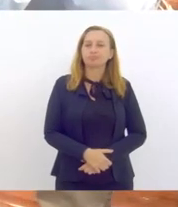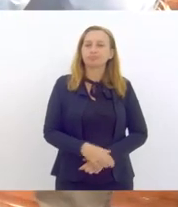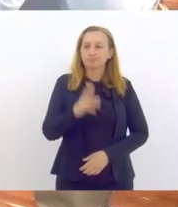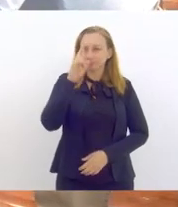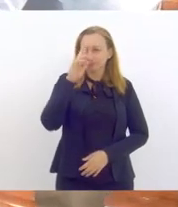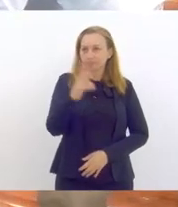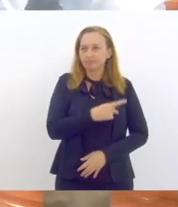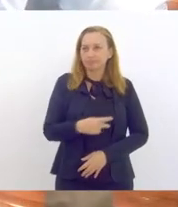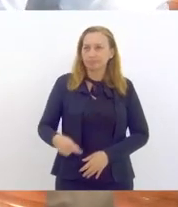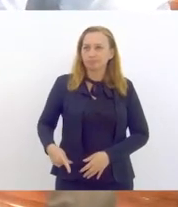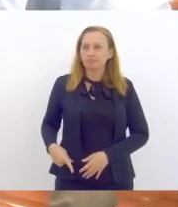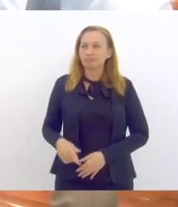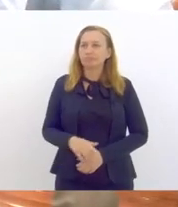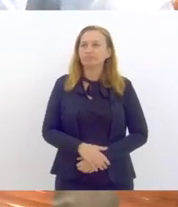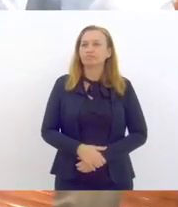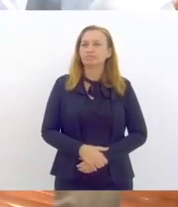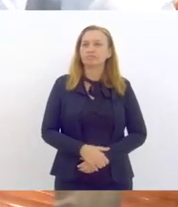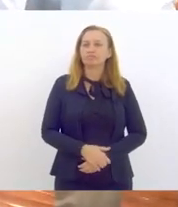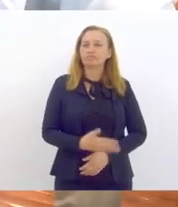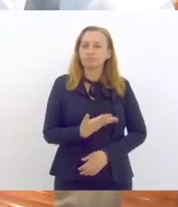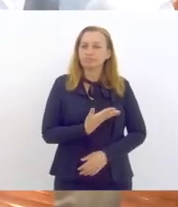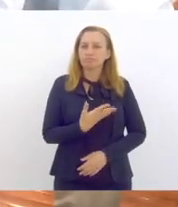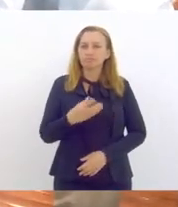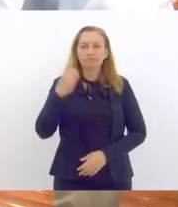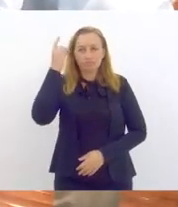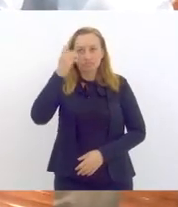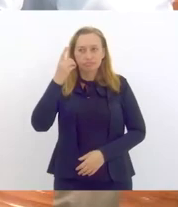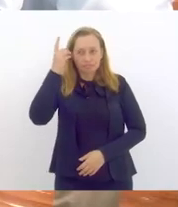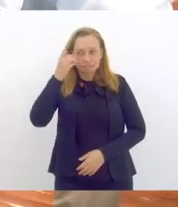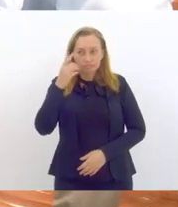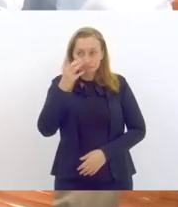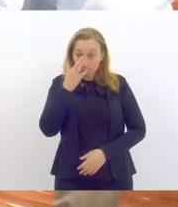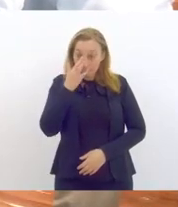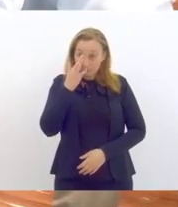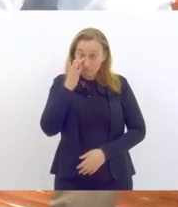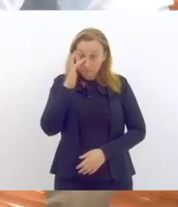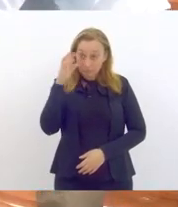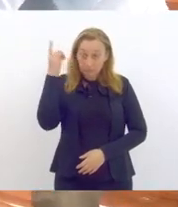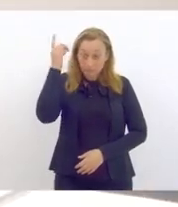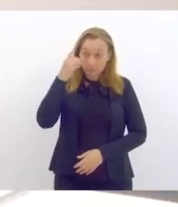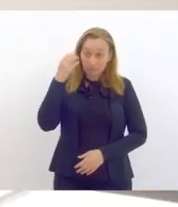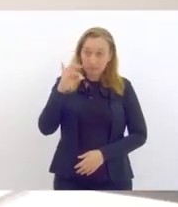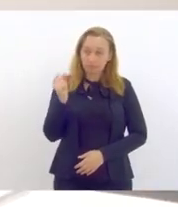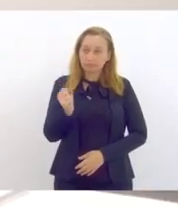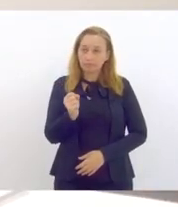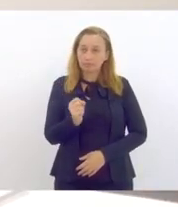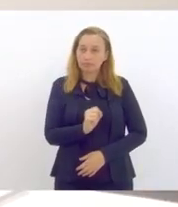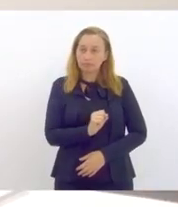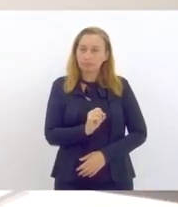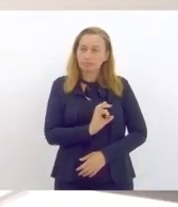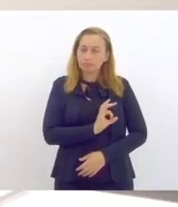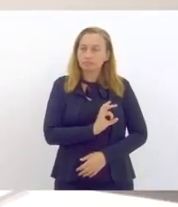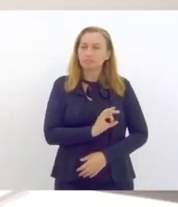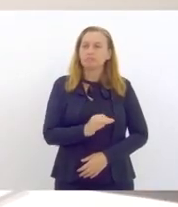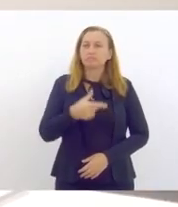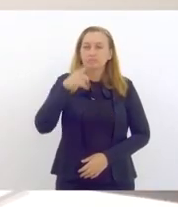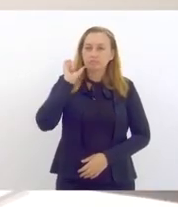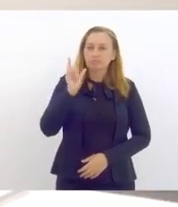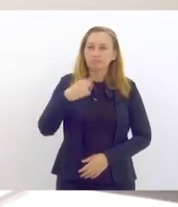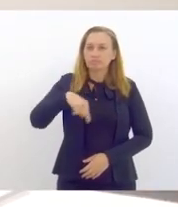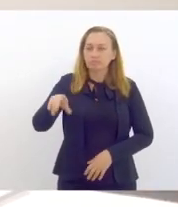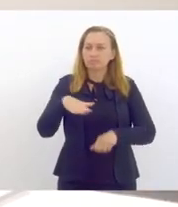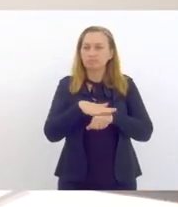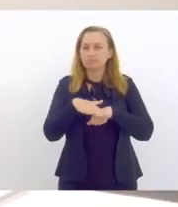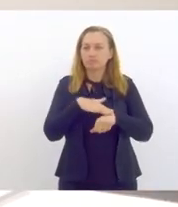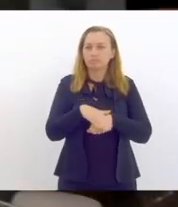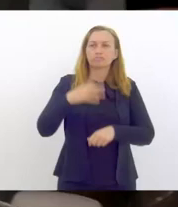só sou presidente colegas deputados Deputado da Marta Rocha Ontem quando eu participei fui lá conversar com o